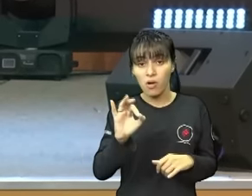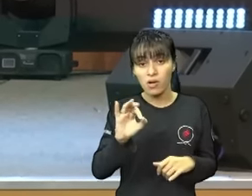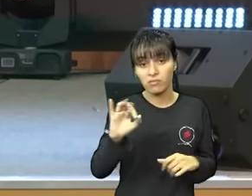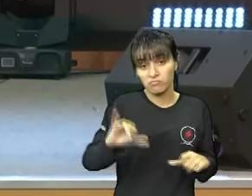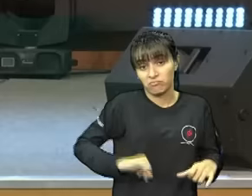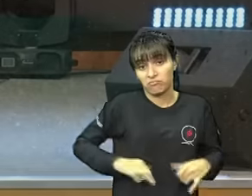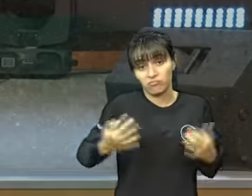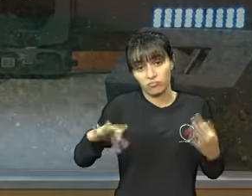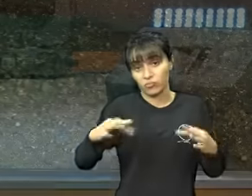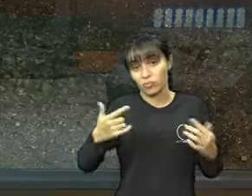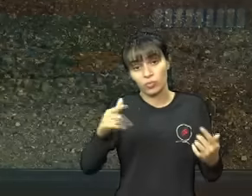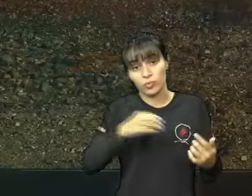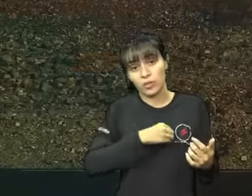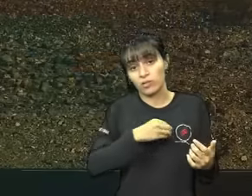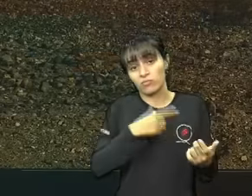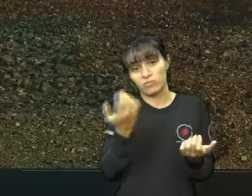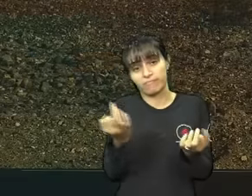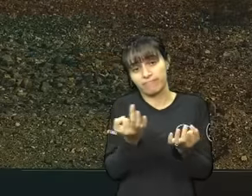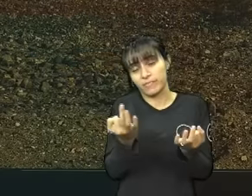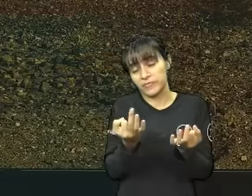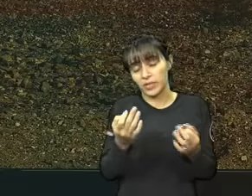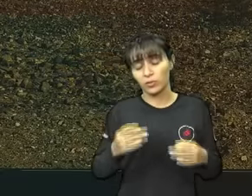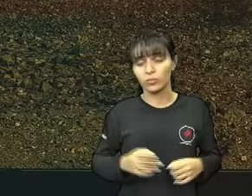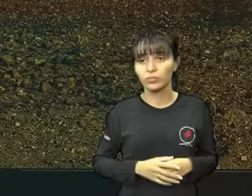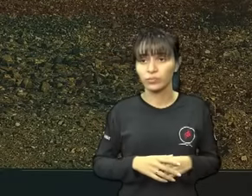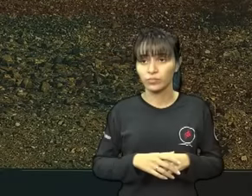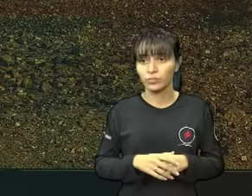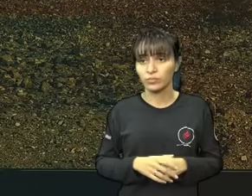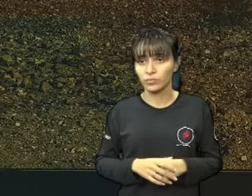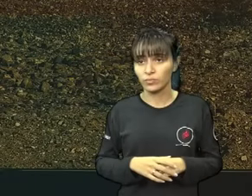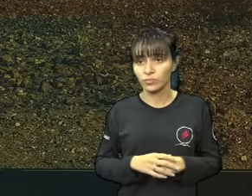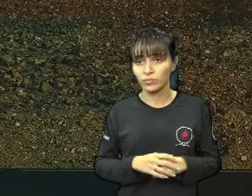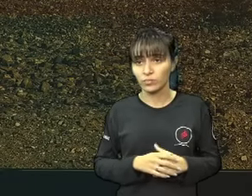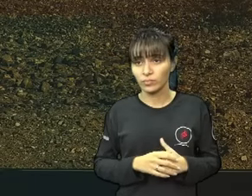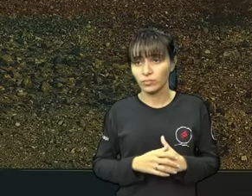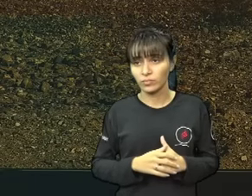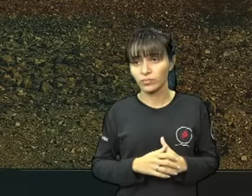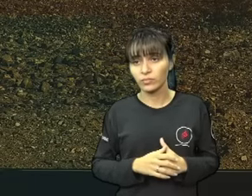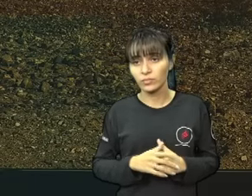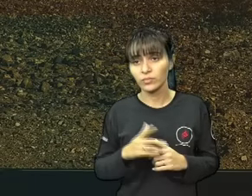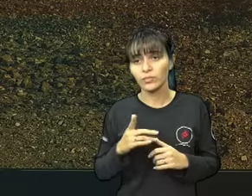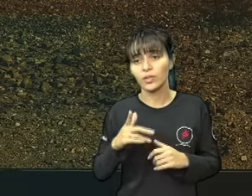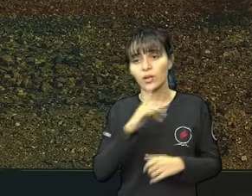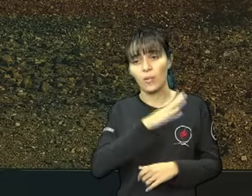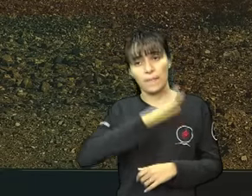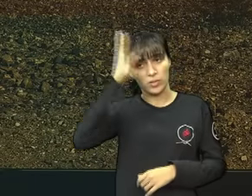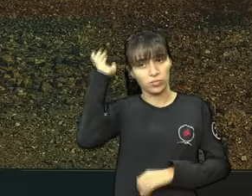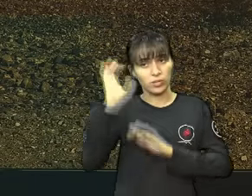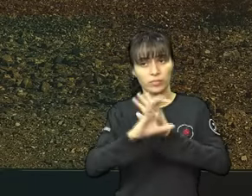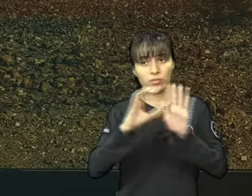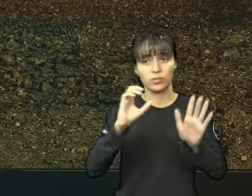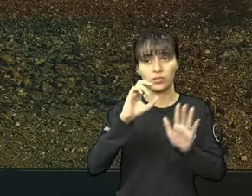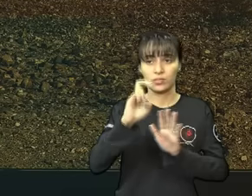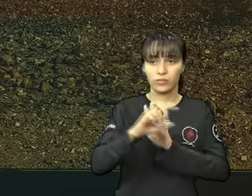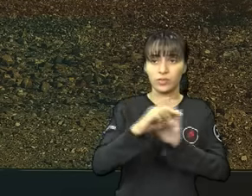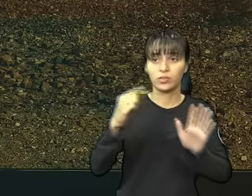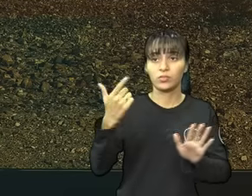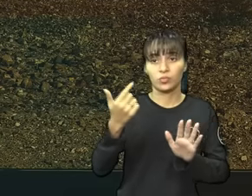sentisse dor não tinha pecado você era perfeito Esse é o que Paulo diz em romanos 5:12